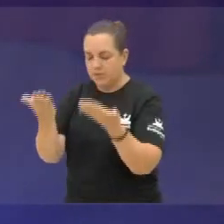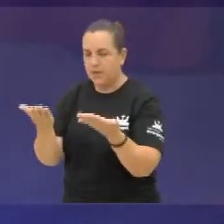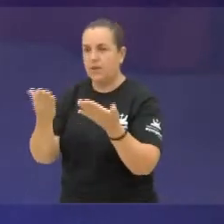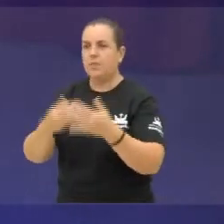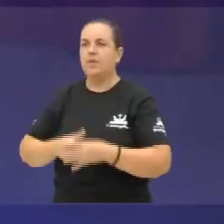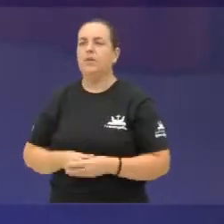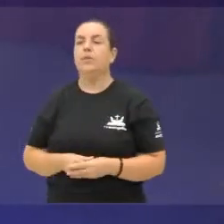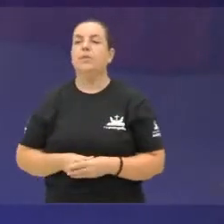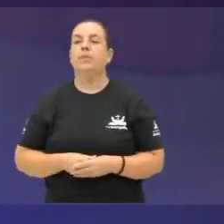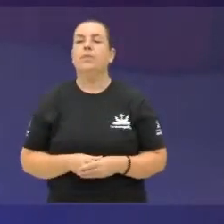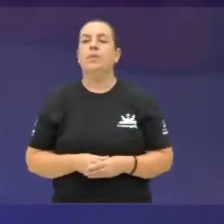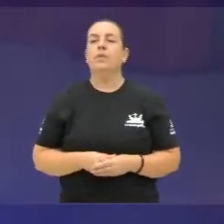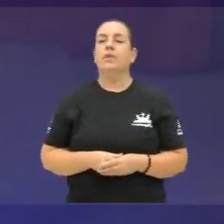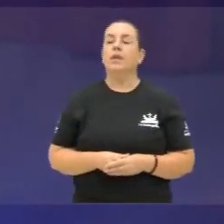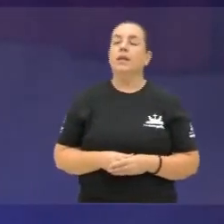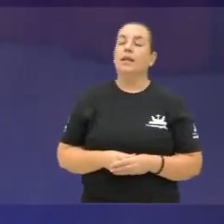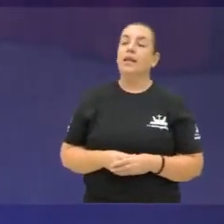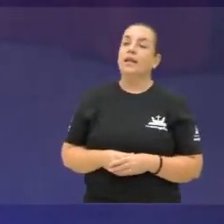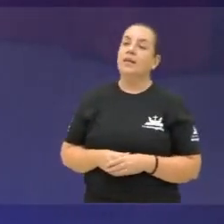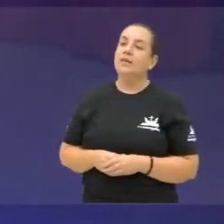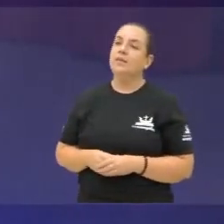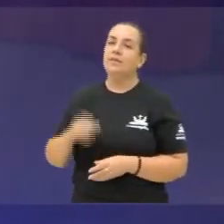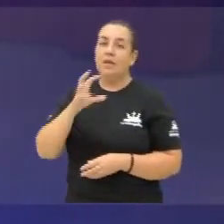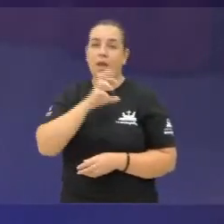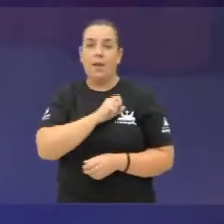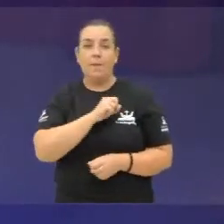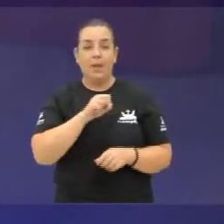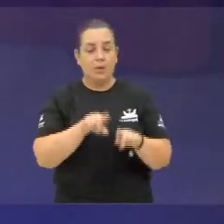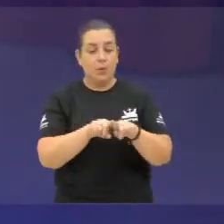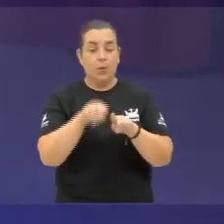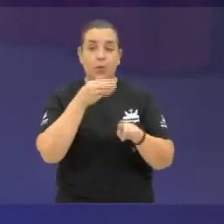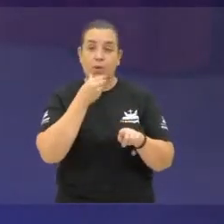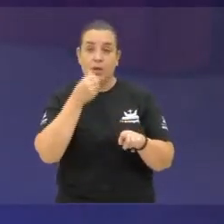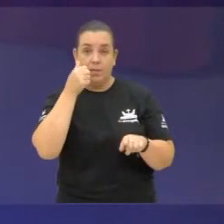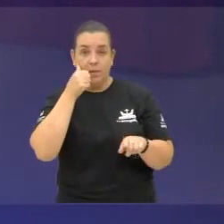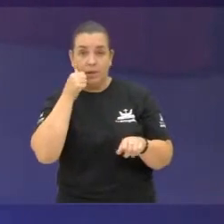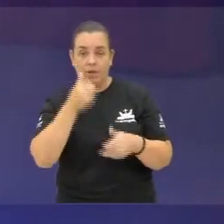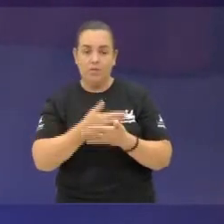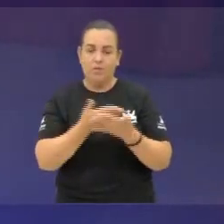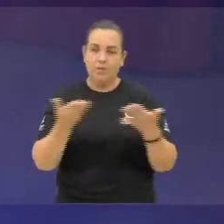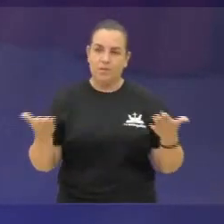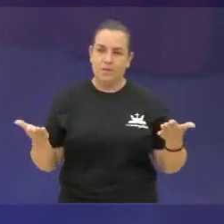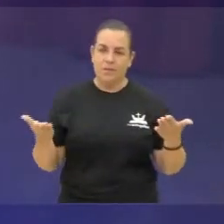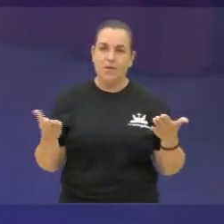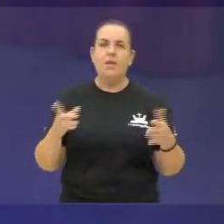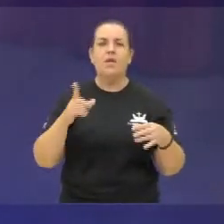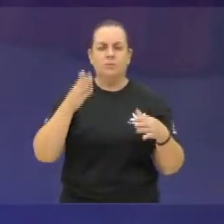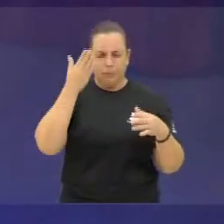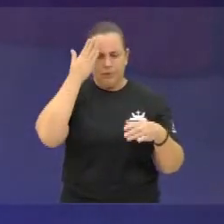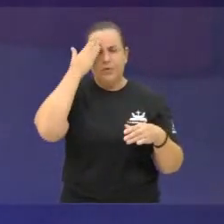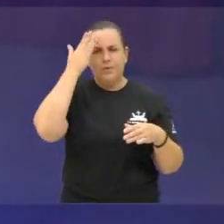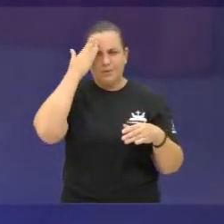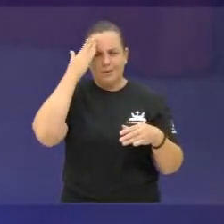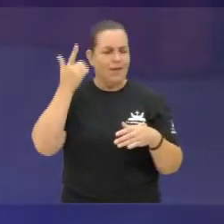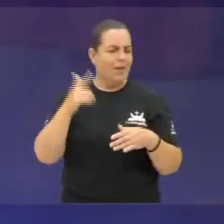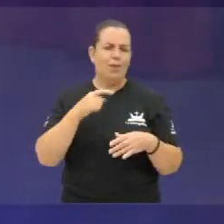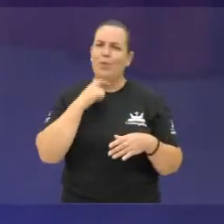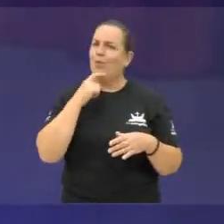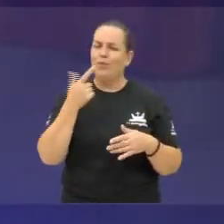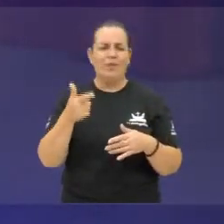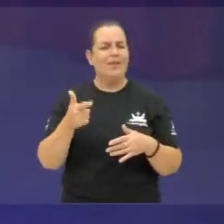Diviníssimo Sacramento. Amado irmão e amada irmã, eu tenho certeza, não tenho